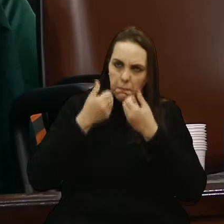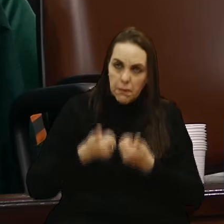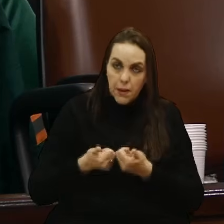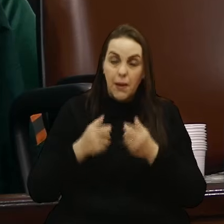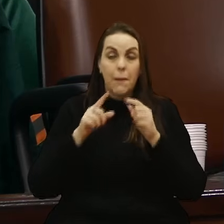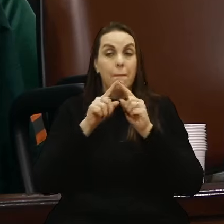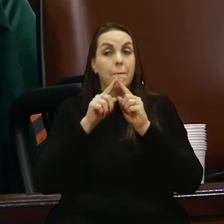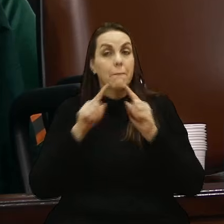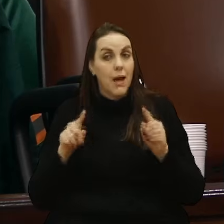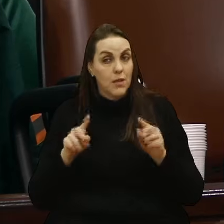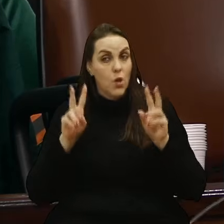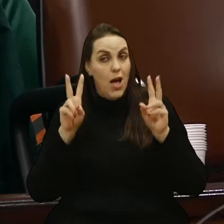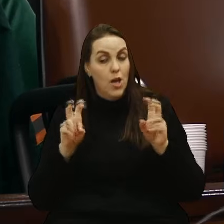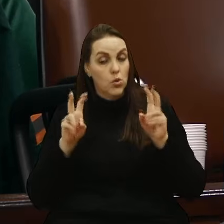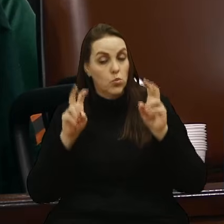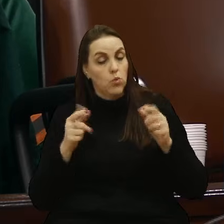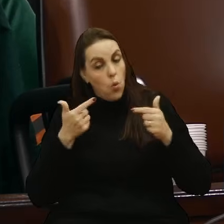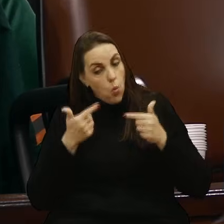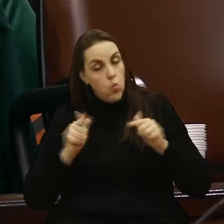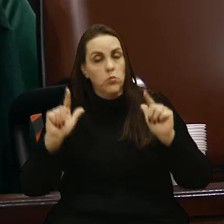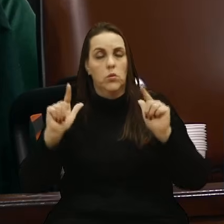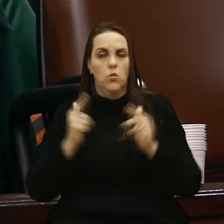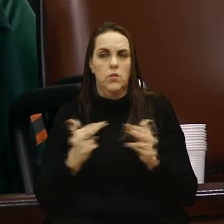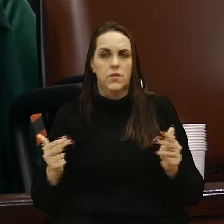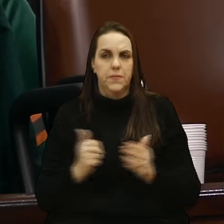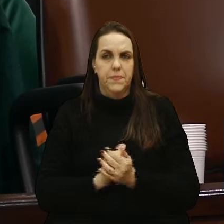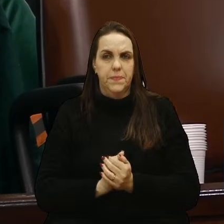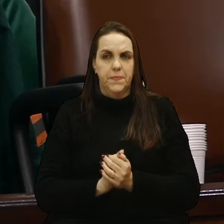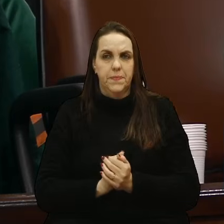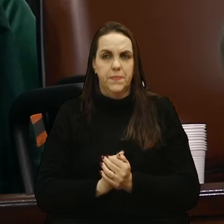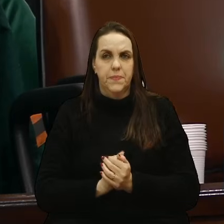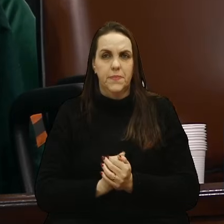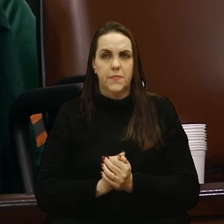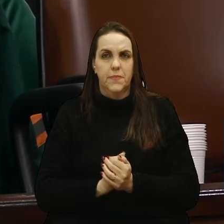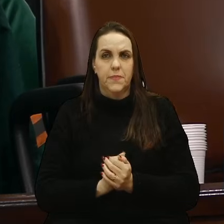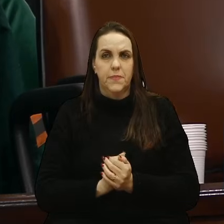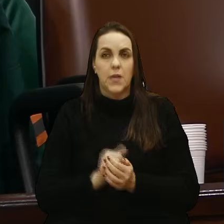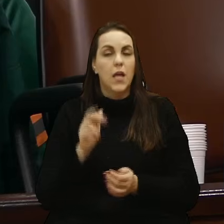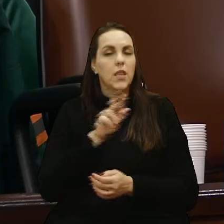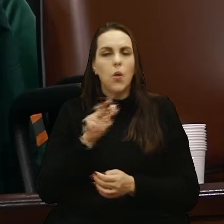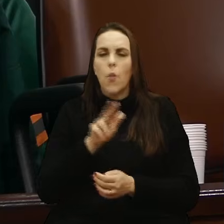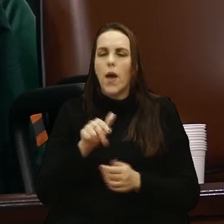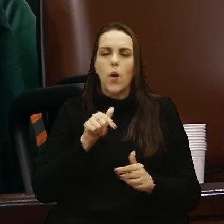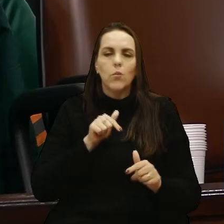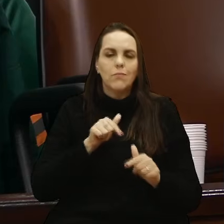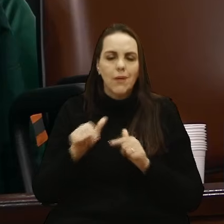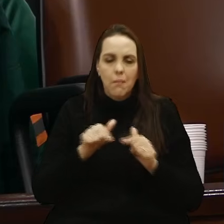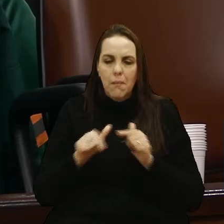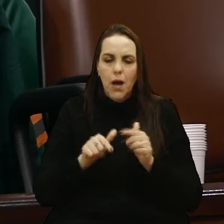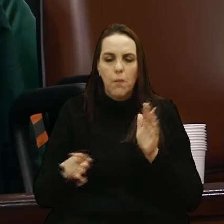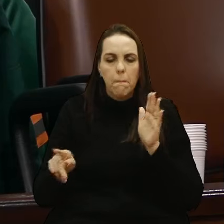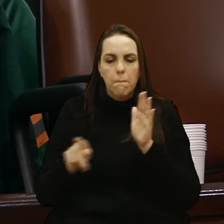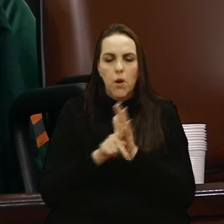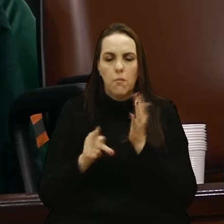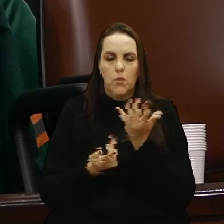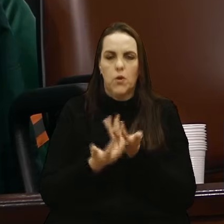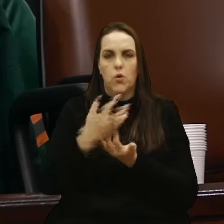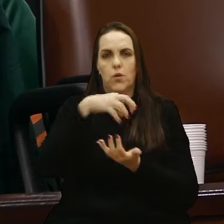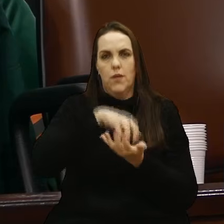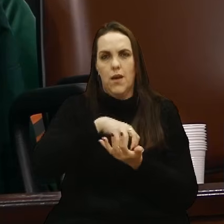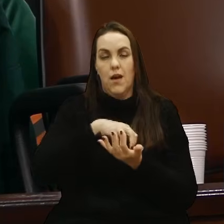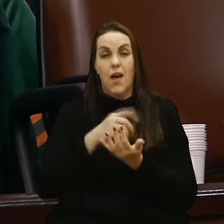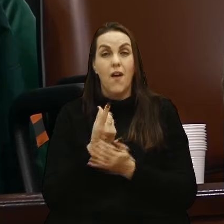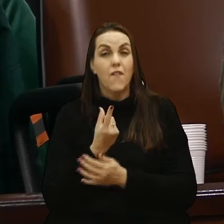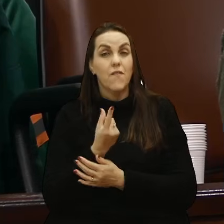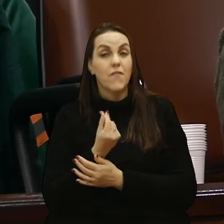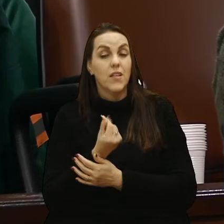Mas a questão aqui é outra. Não é a questão do trabalho da Codeca, mas sim a questão financeira